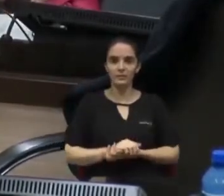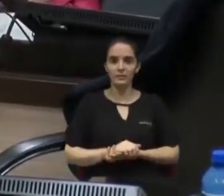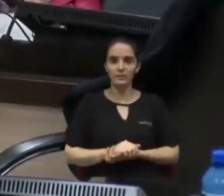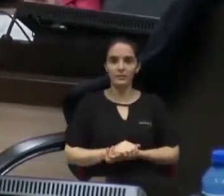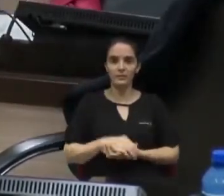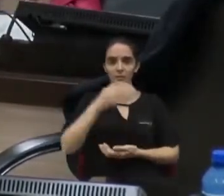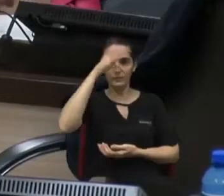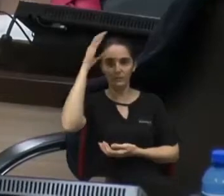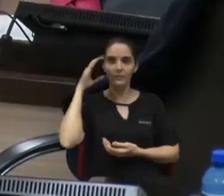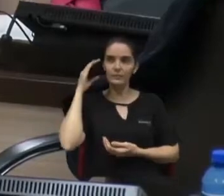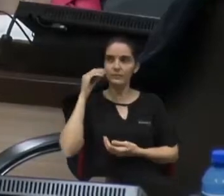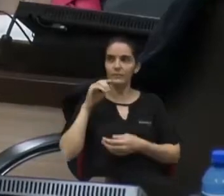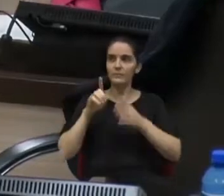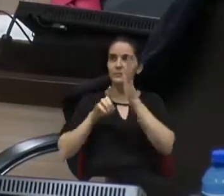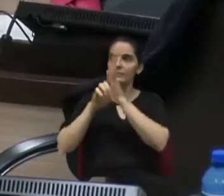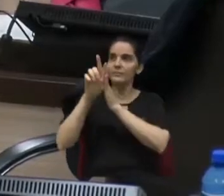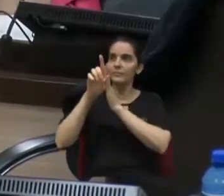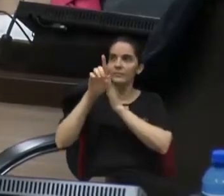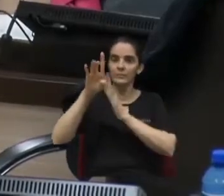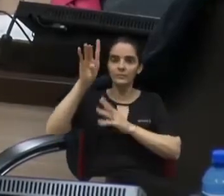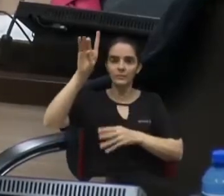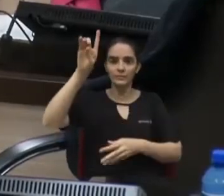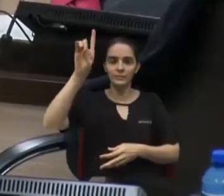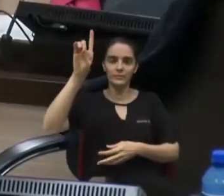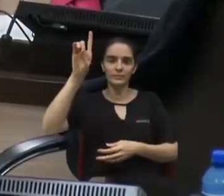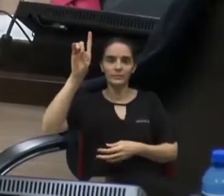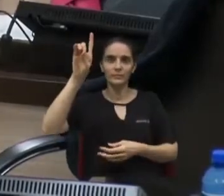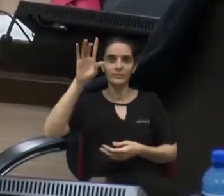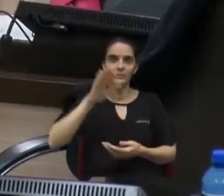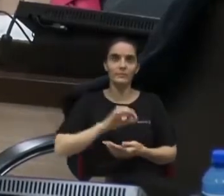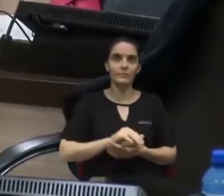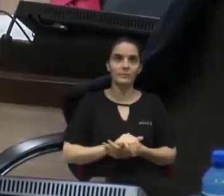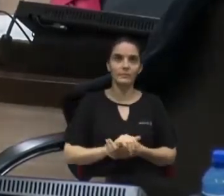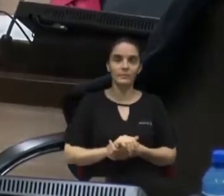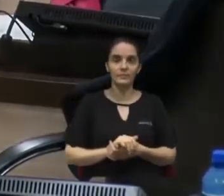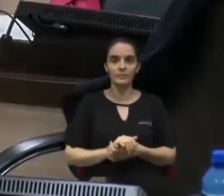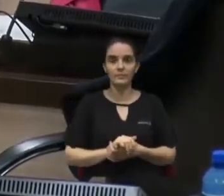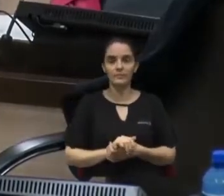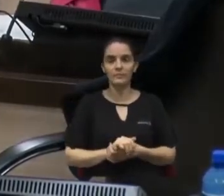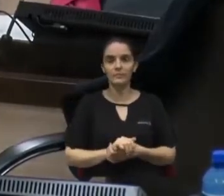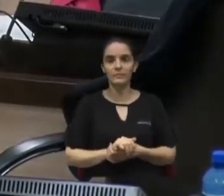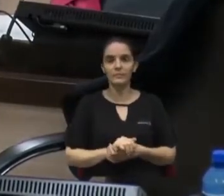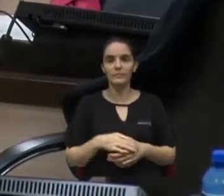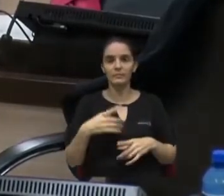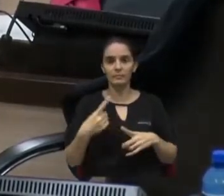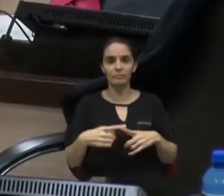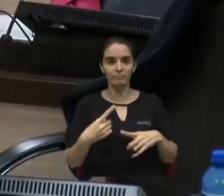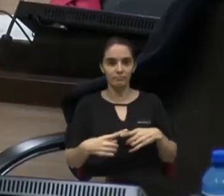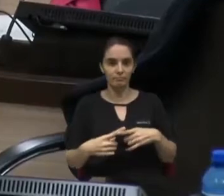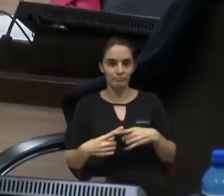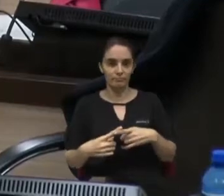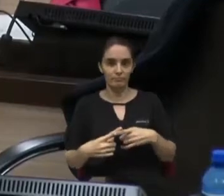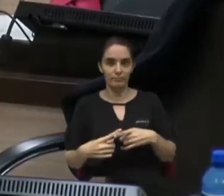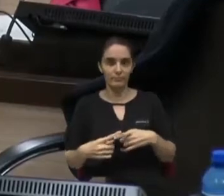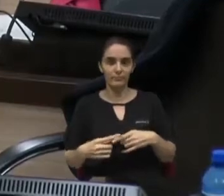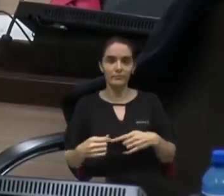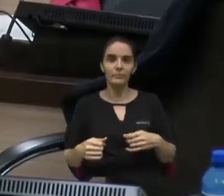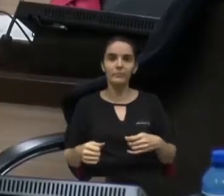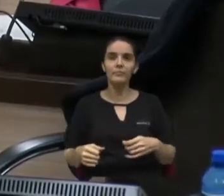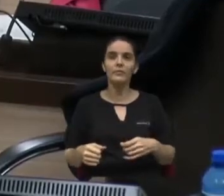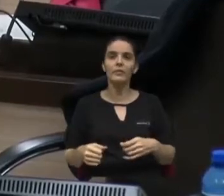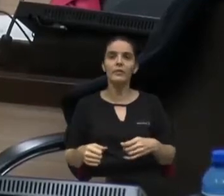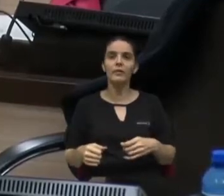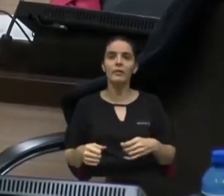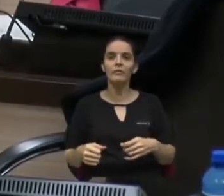Deus, porque ele fez todo o procedimento sem conhecimento da ocorrência. E foi o momento